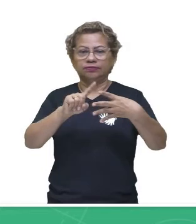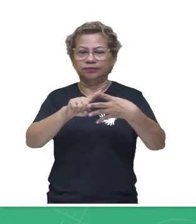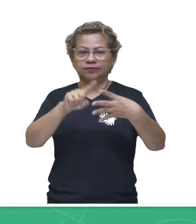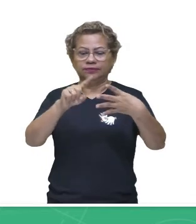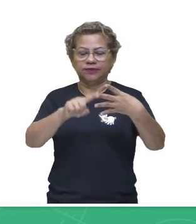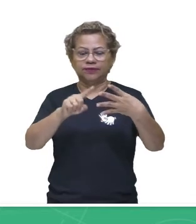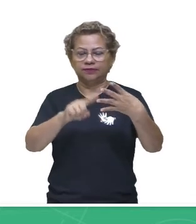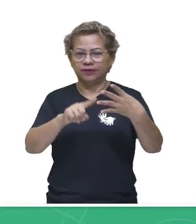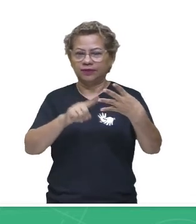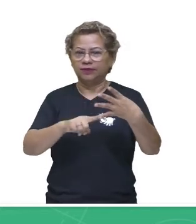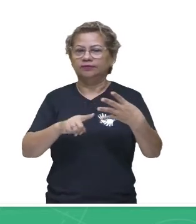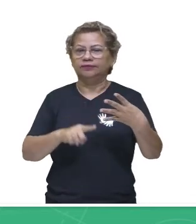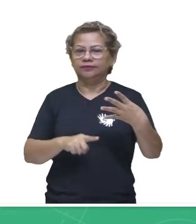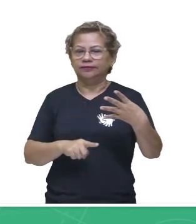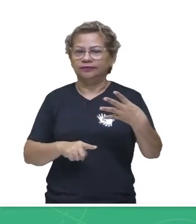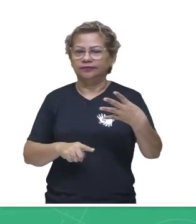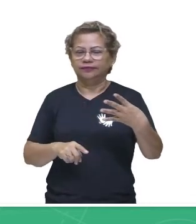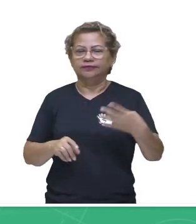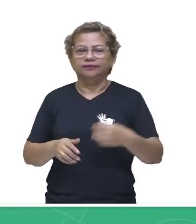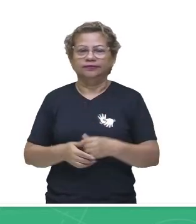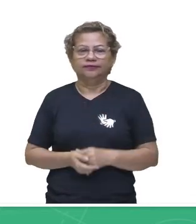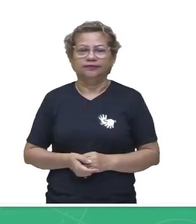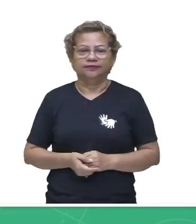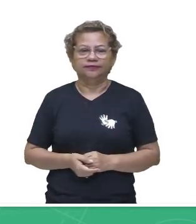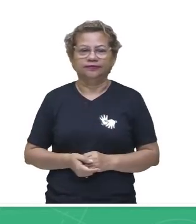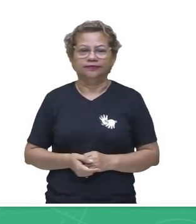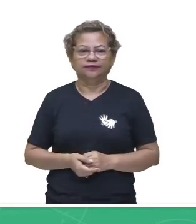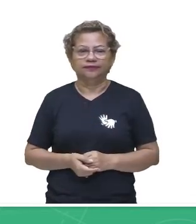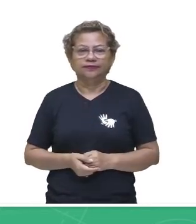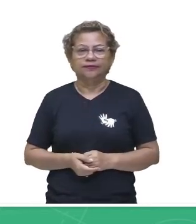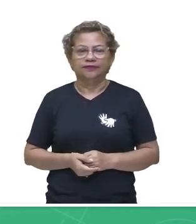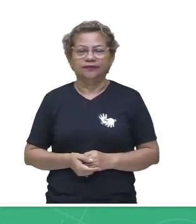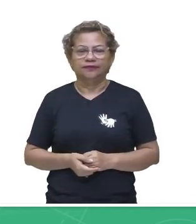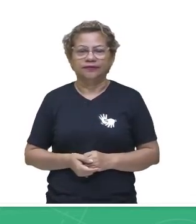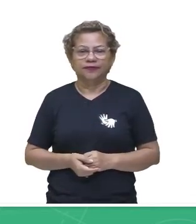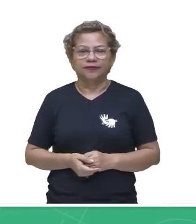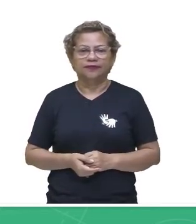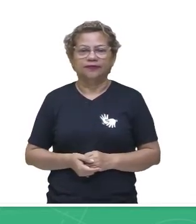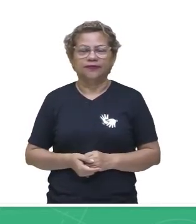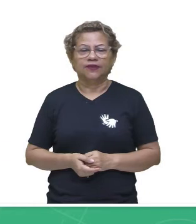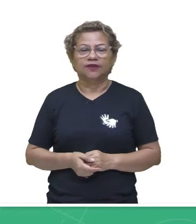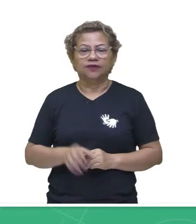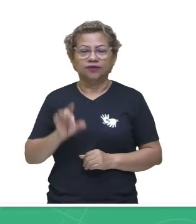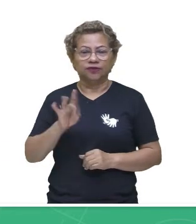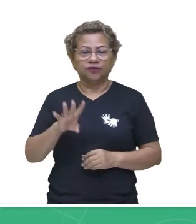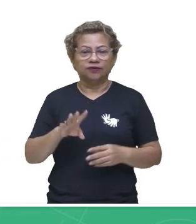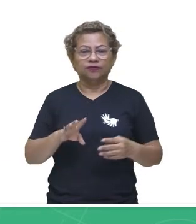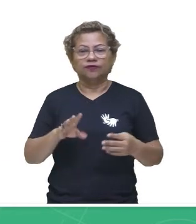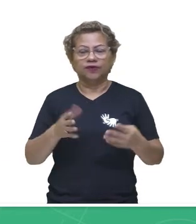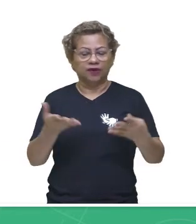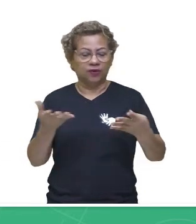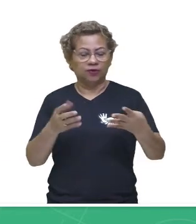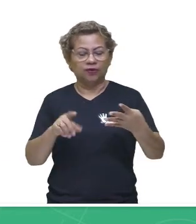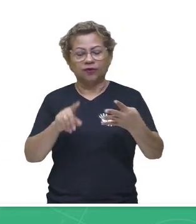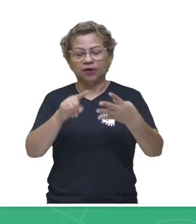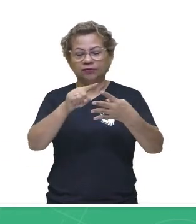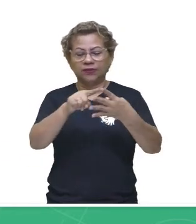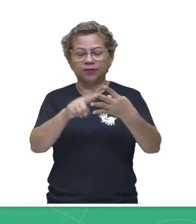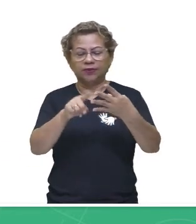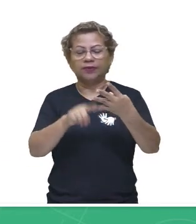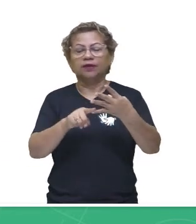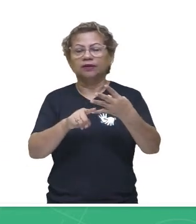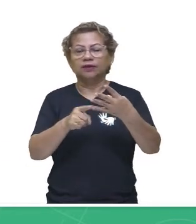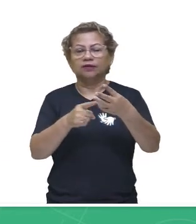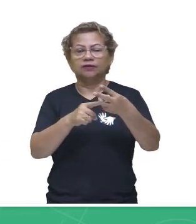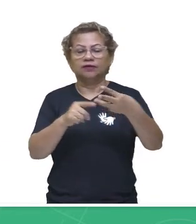judiciário. Na verdade, vai acabar aí o moderador e vão existir apenas os 3 poderes que vocês viram lá no iluminismo trazido